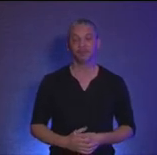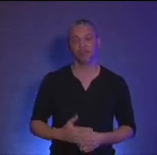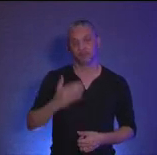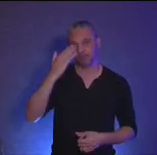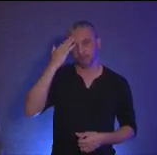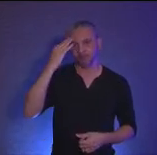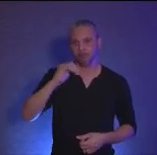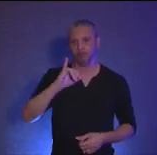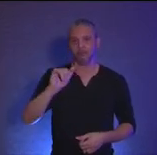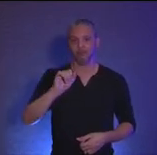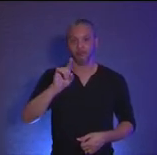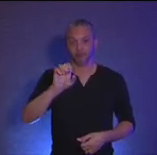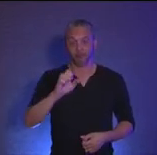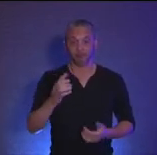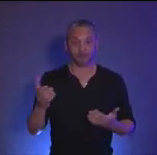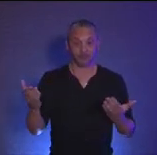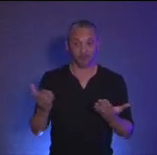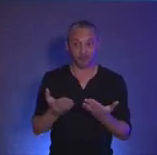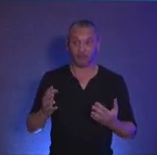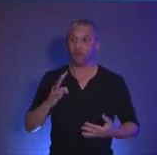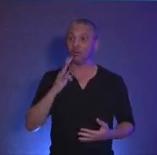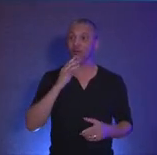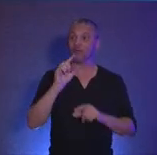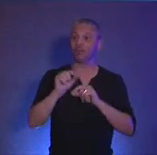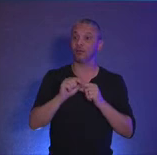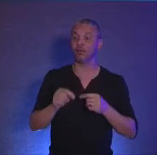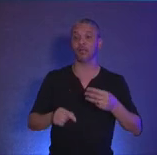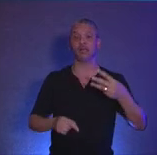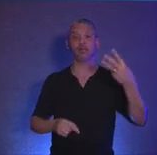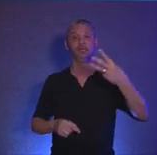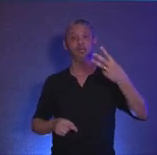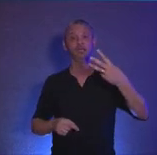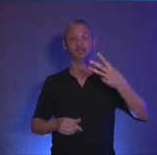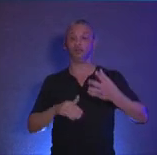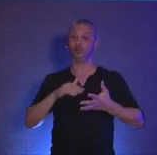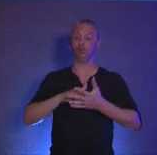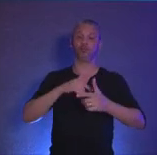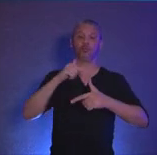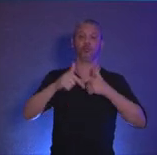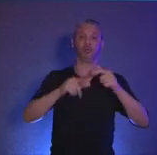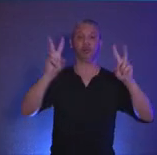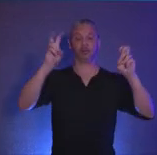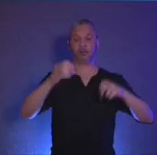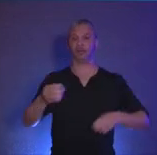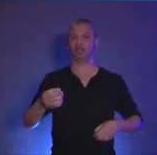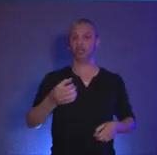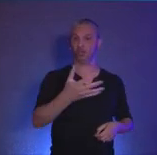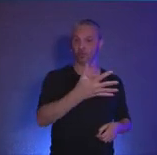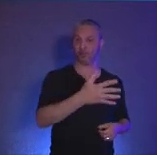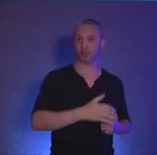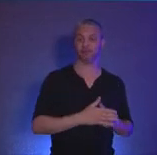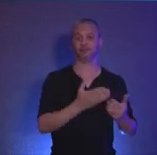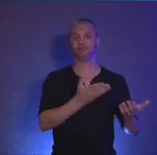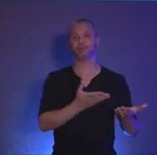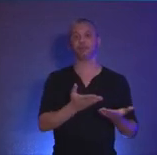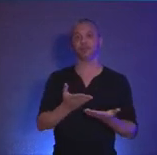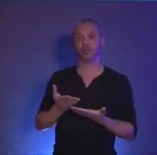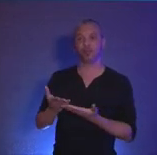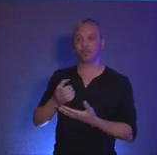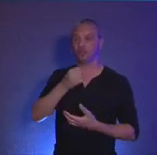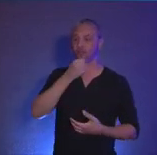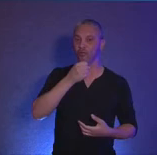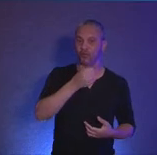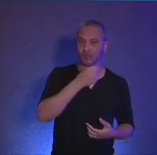Obrigada, Jade. Bom, a gente vai conhecer agora o terceiro e último trabalho da categoria Inovação. Eu convido, então, a jornalista